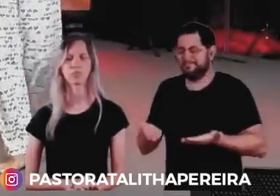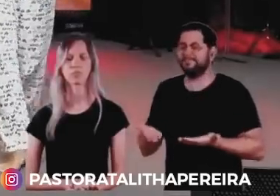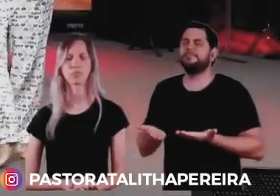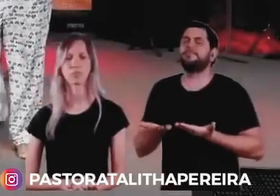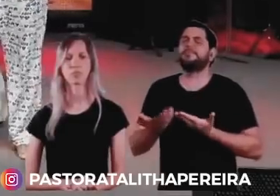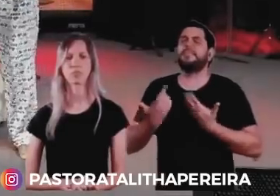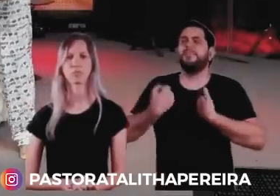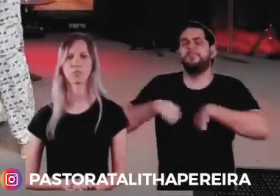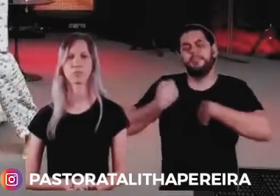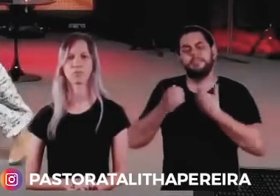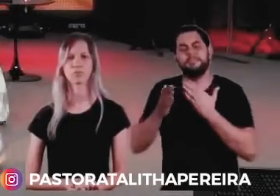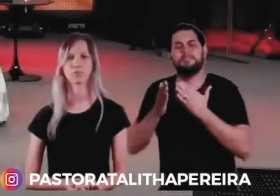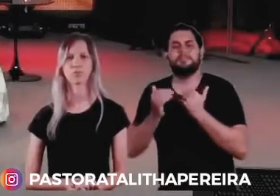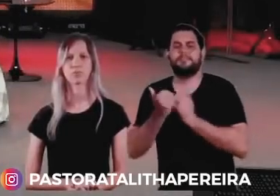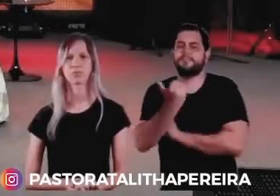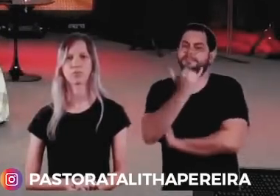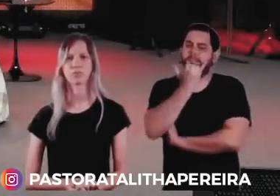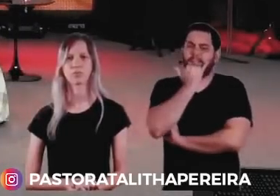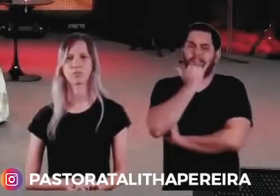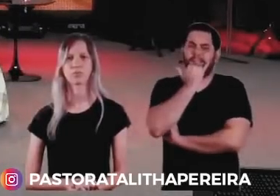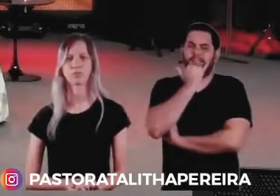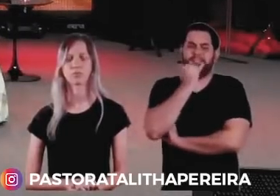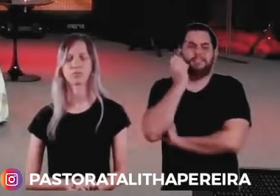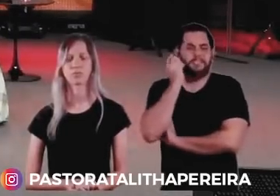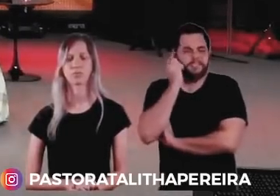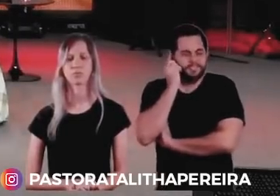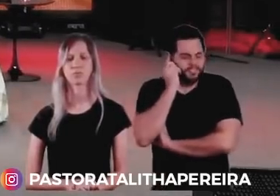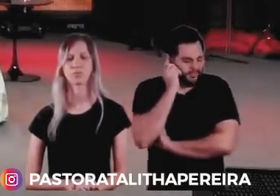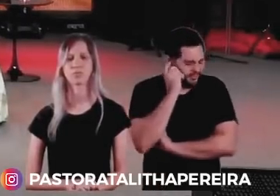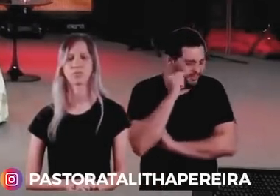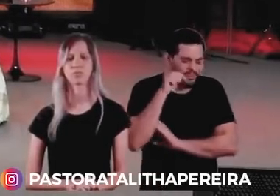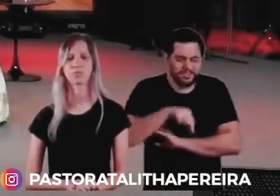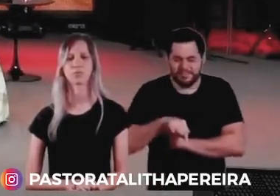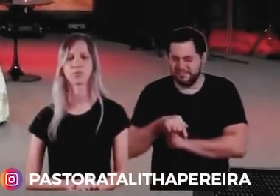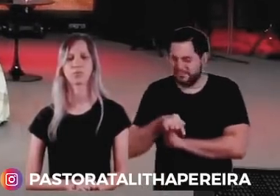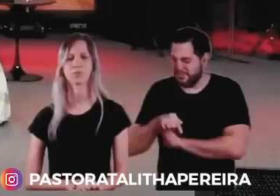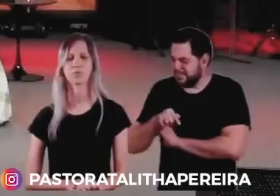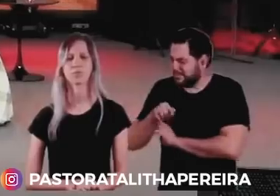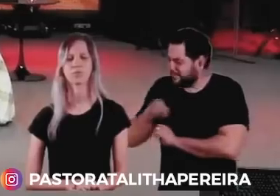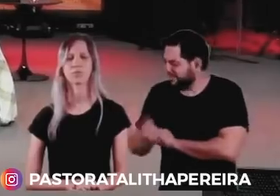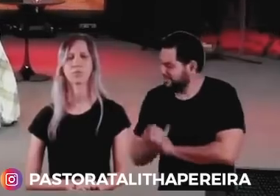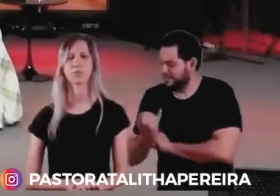Eu tenho que pedir perdão. Não vai valer a pena.